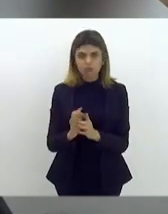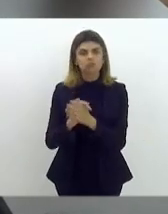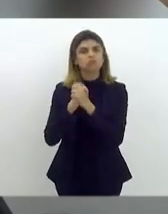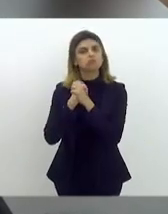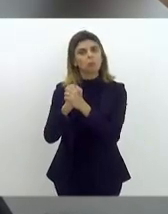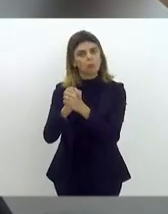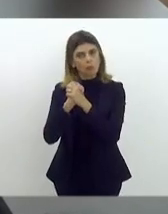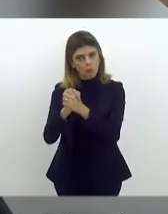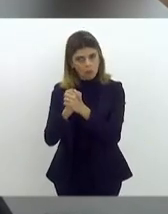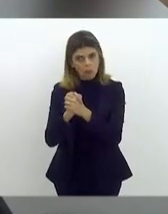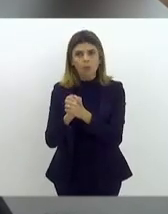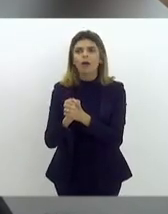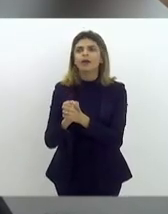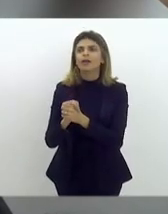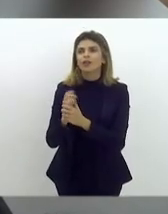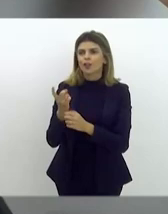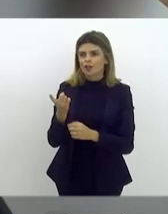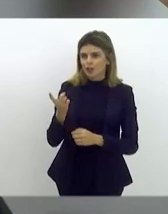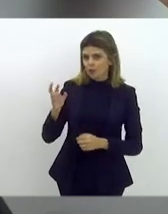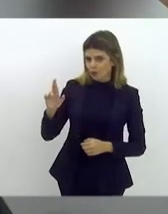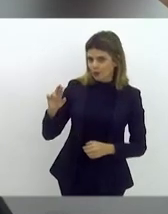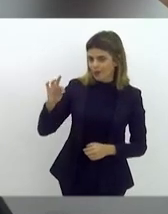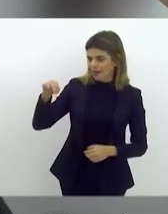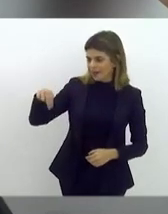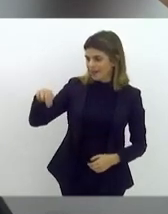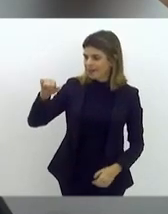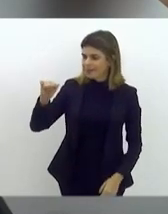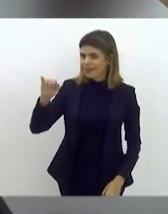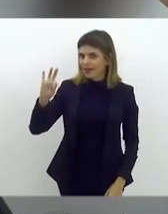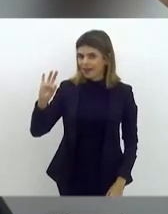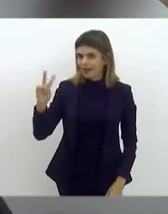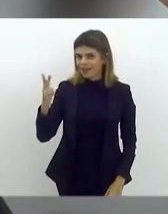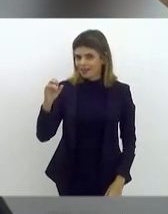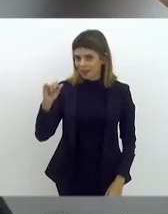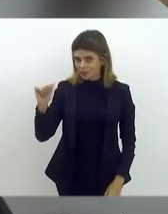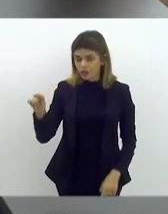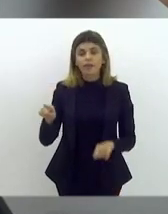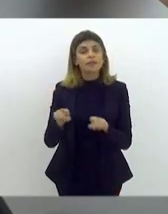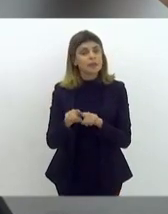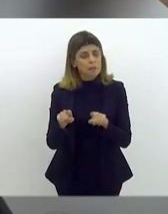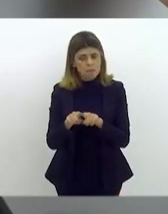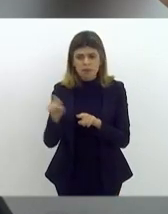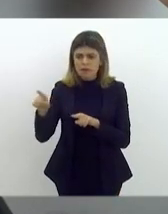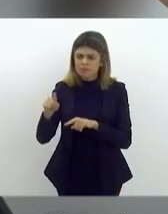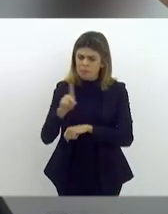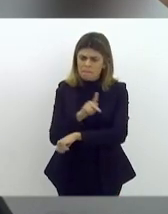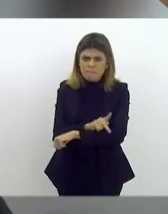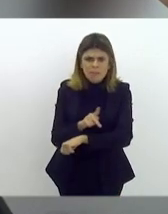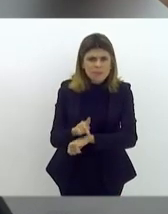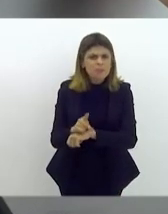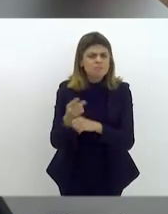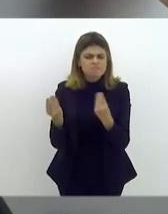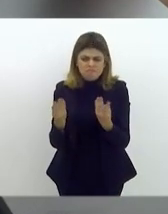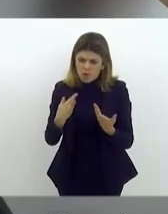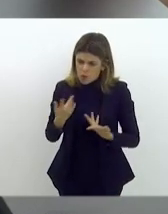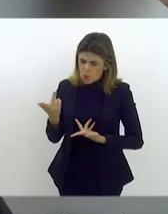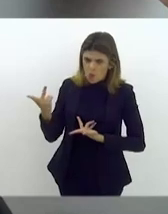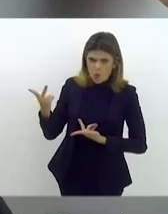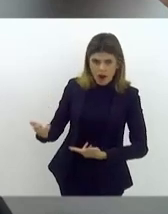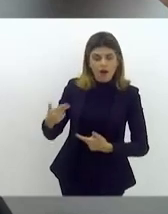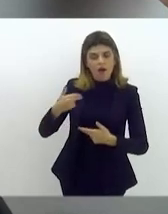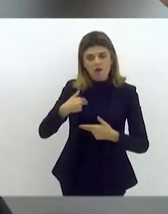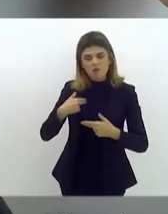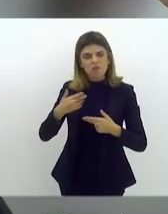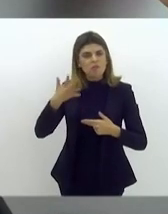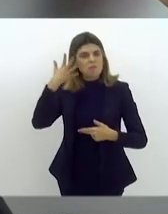parabenizar a doutora Natasha eu sou pedagoga parabenizo muito o seu método pedagógico de falar de